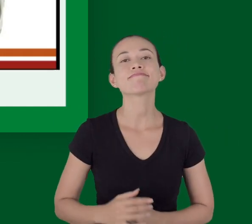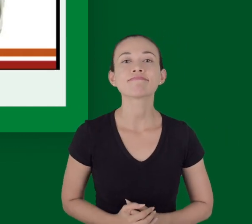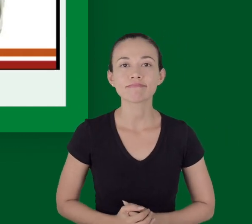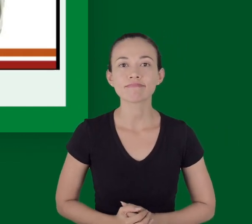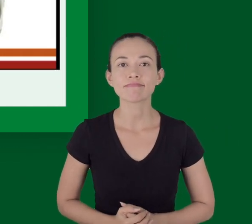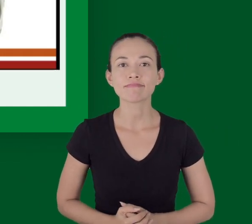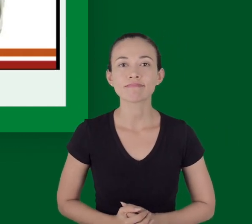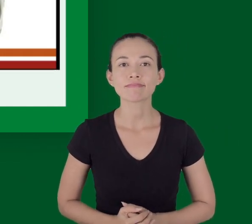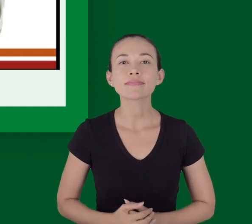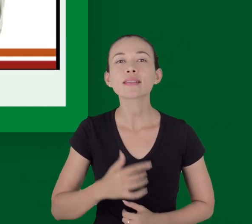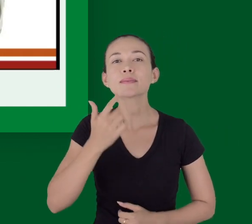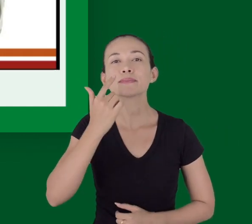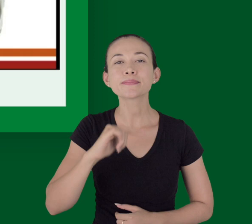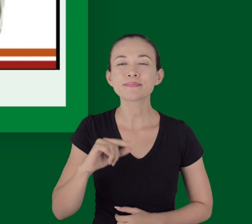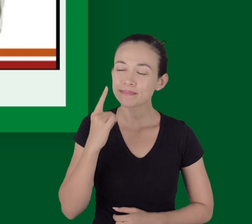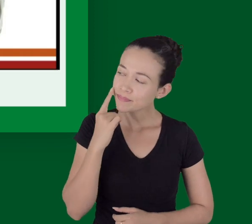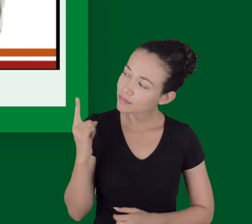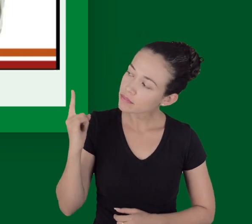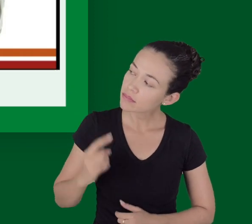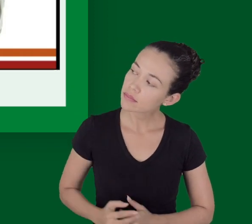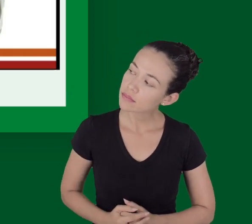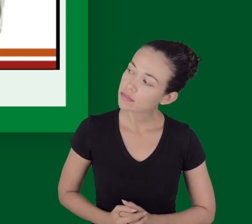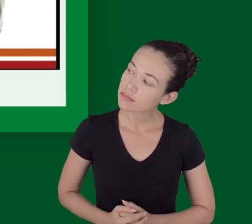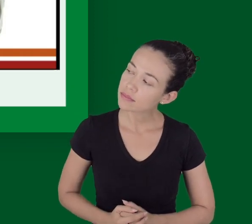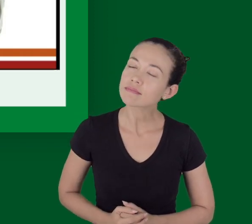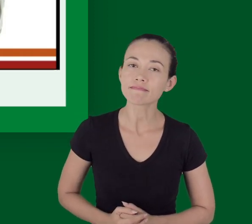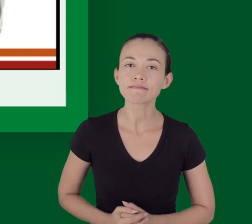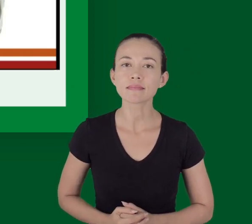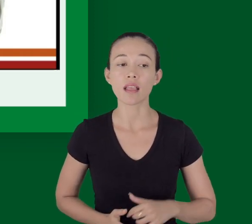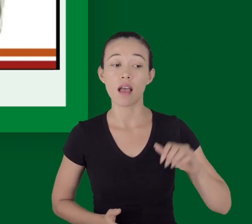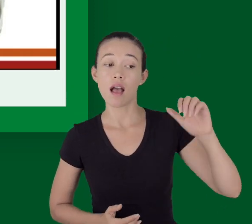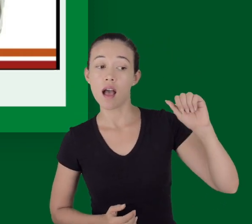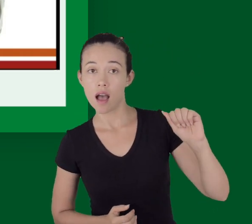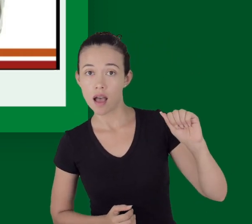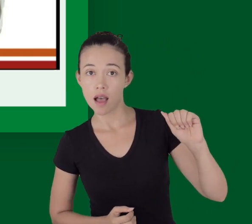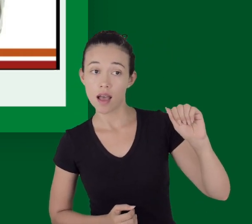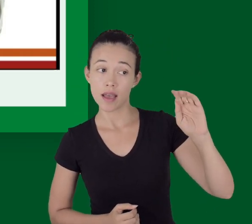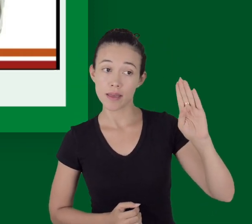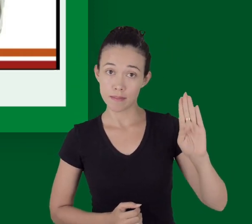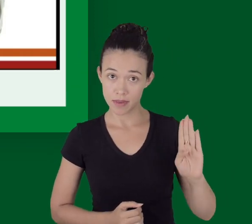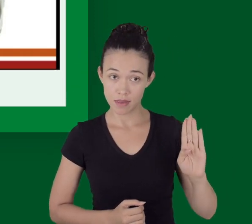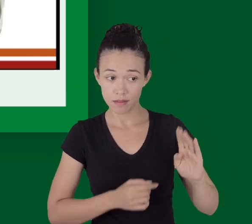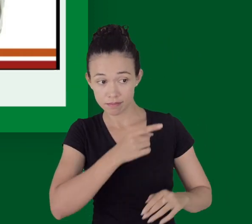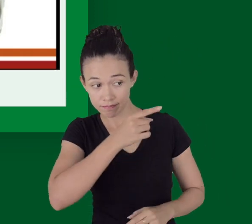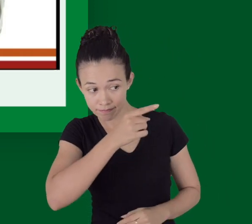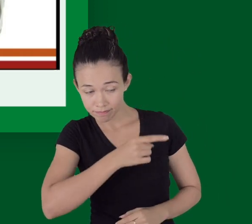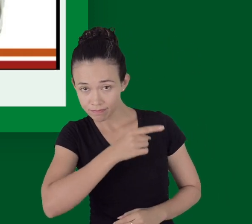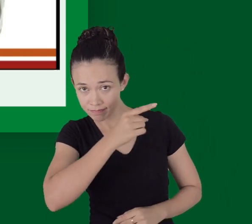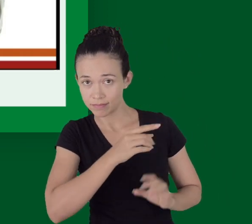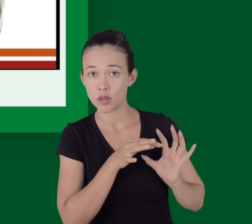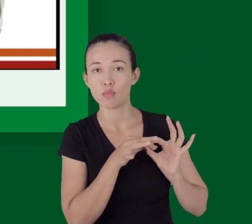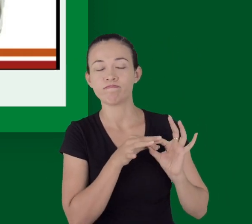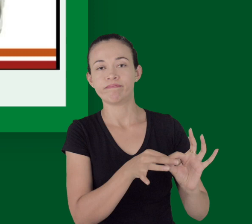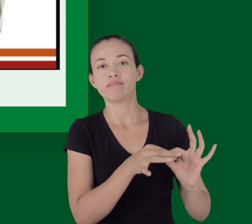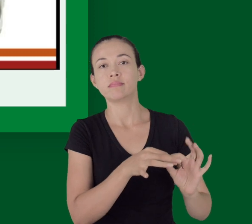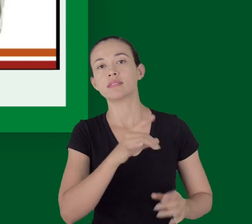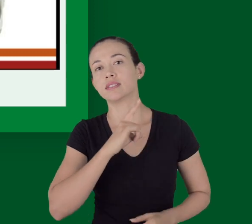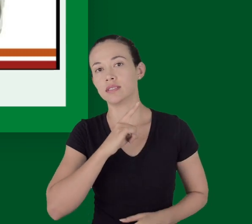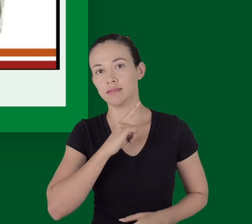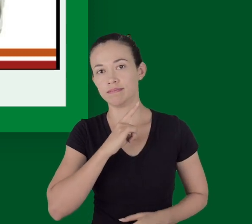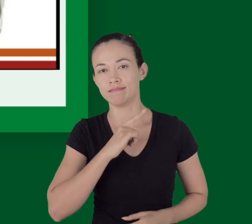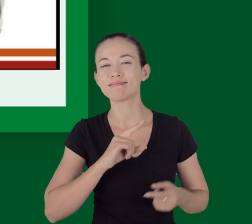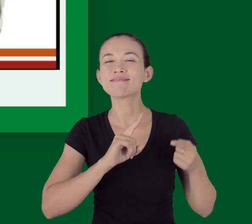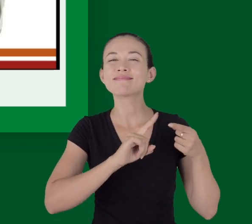processo que precisa ser avaliado, o A e o B, né, que estão muito relacionados, o A de abertura da via aérea e as